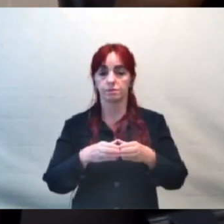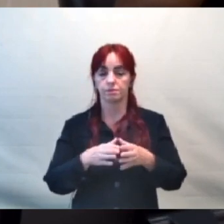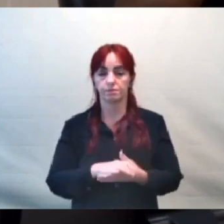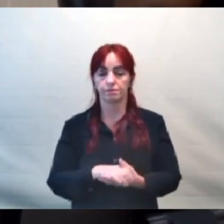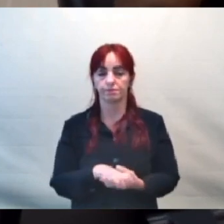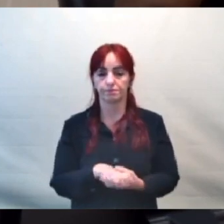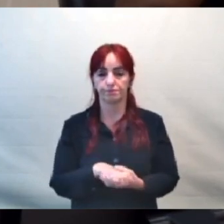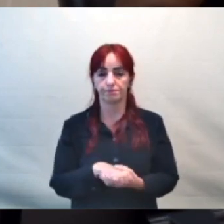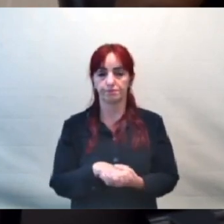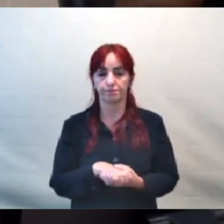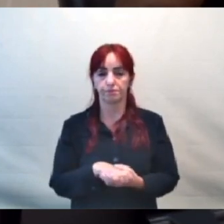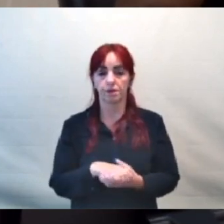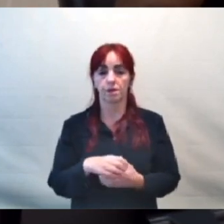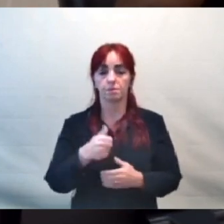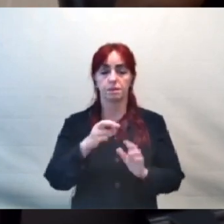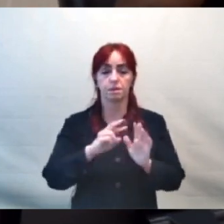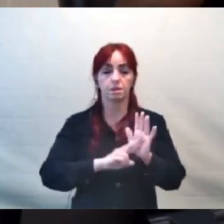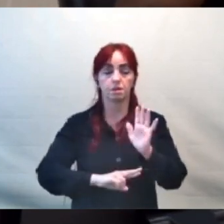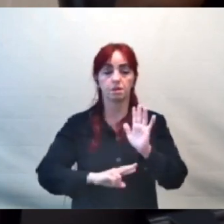O primeiro requerimento de comissão é o